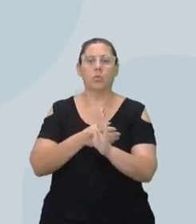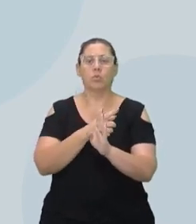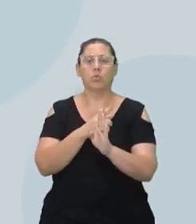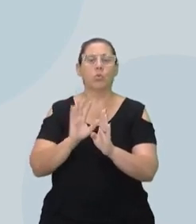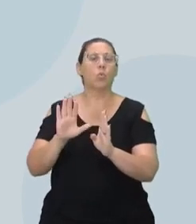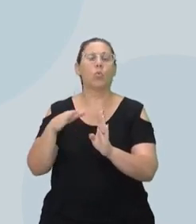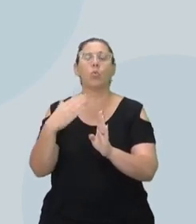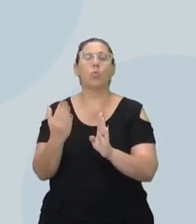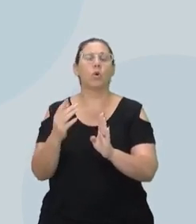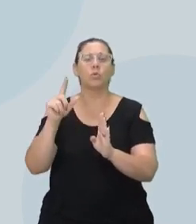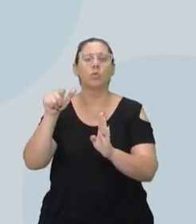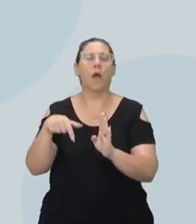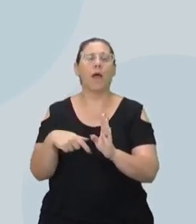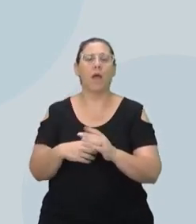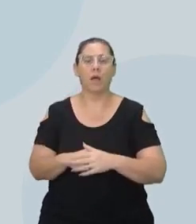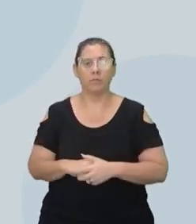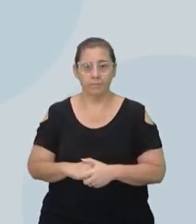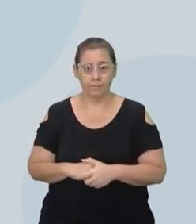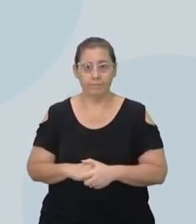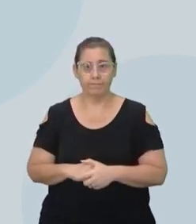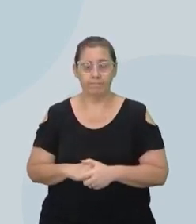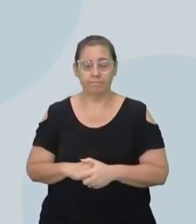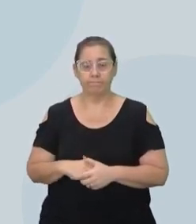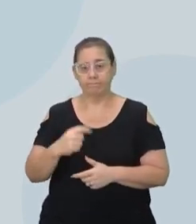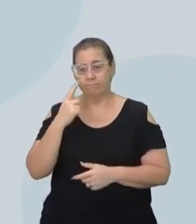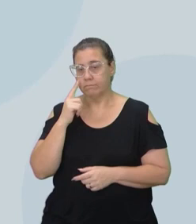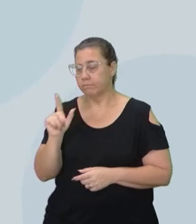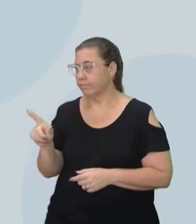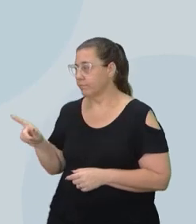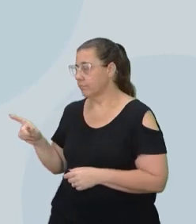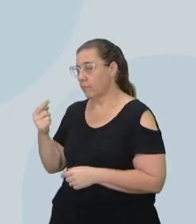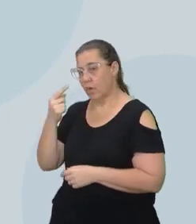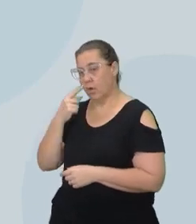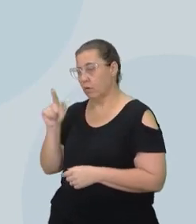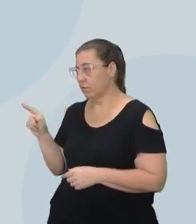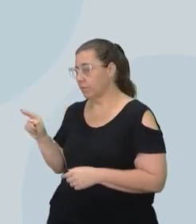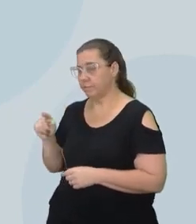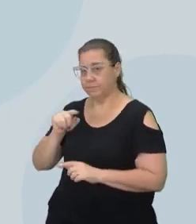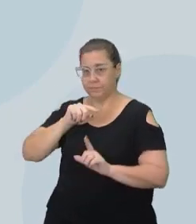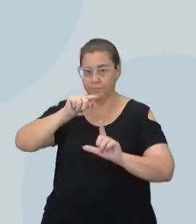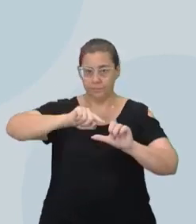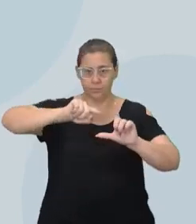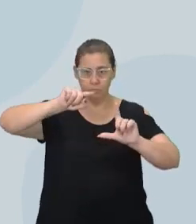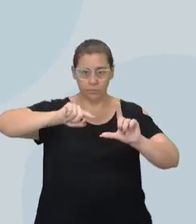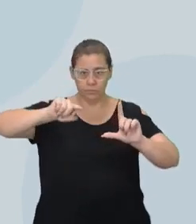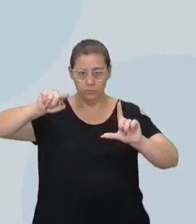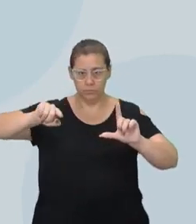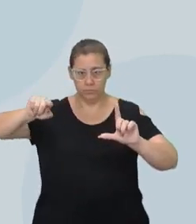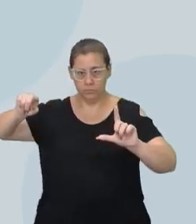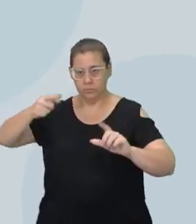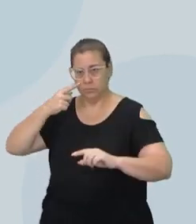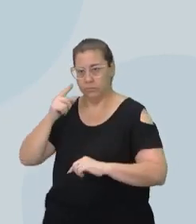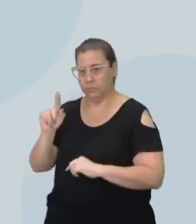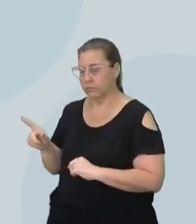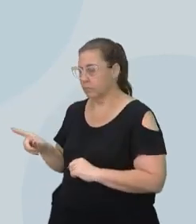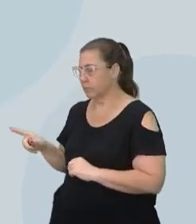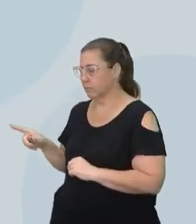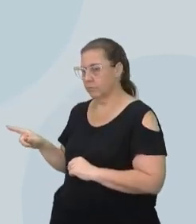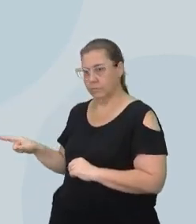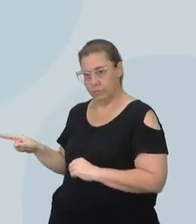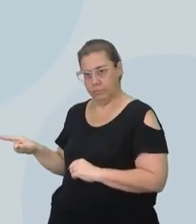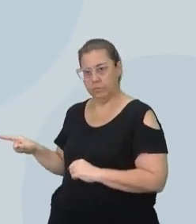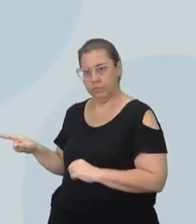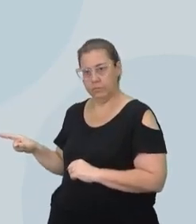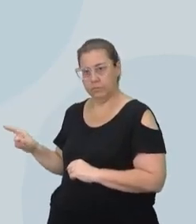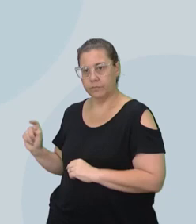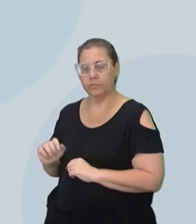quanto que é a amplitude dessa função. Então, ele fala aqui, ó, observe o gráfico abaixo, né, fazendo a releitura de novo, observe o gráfico abaixo